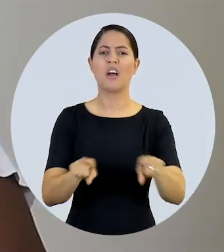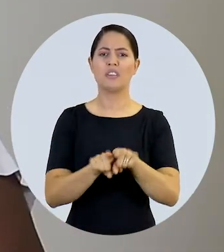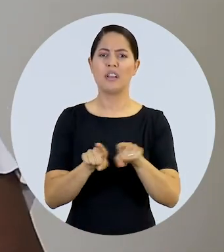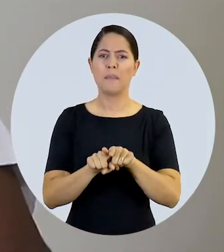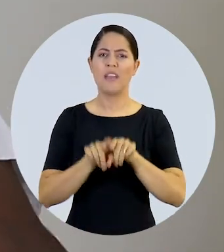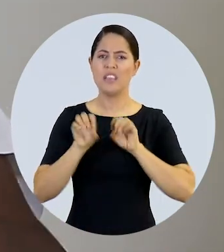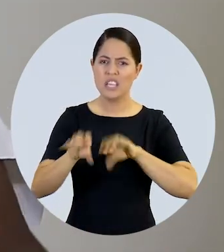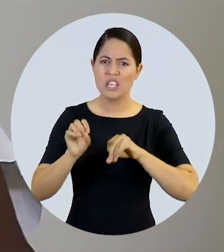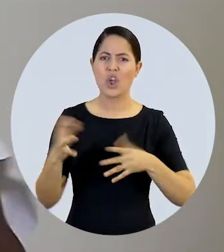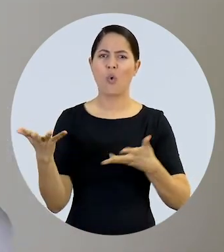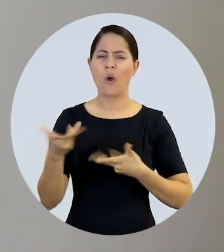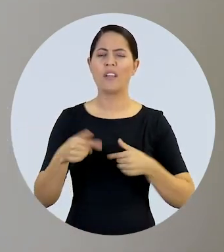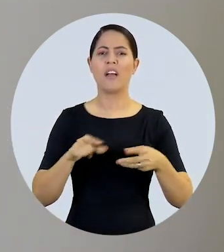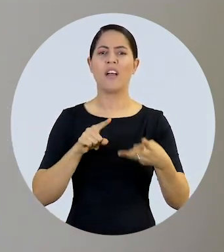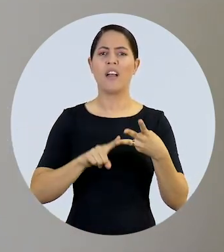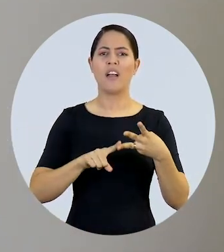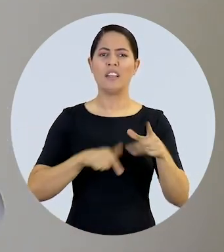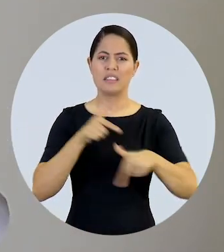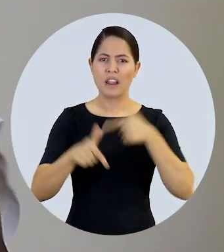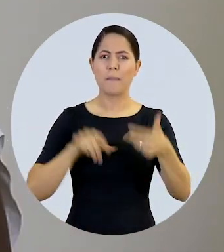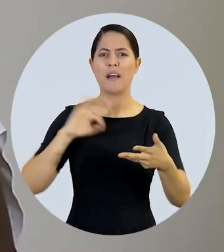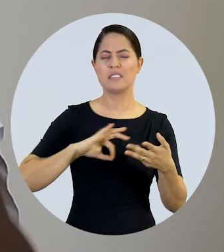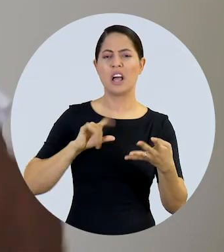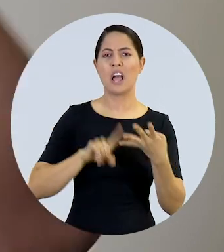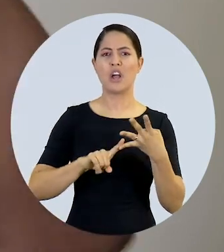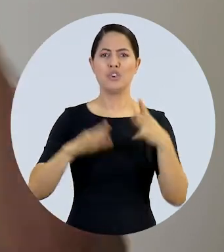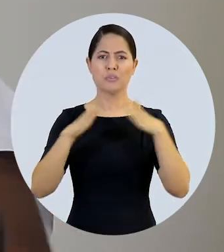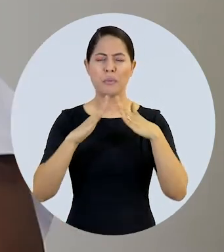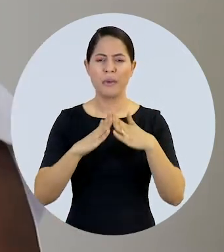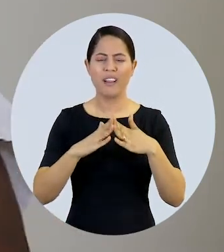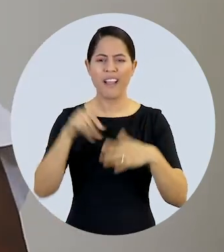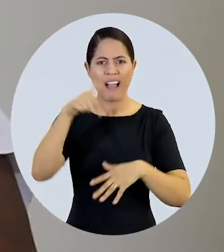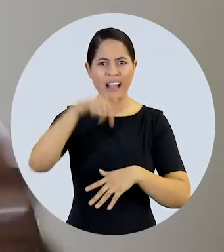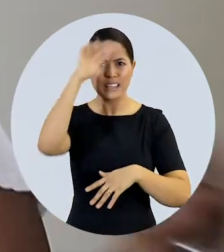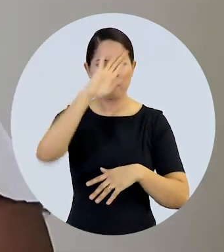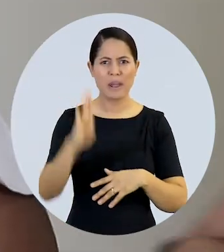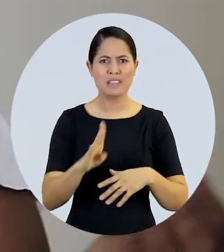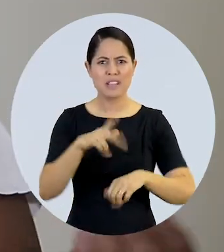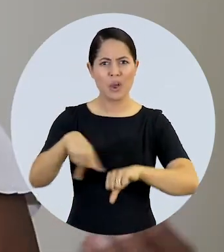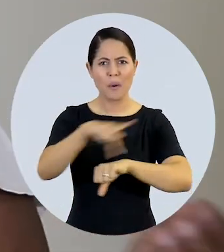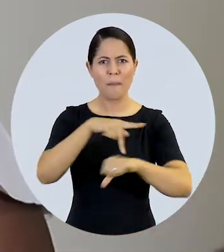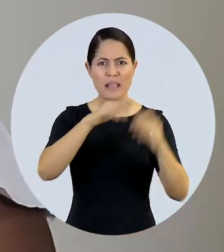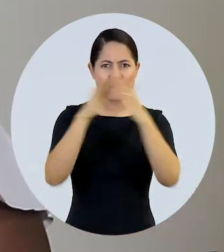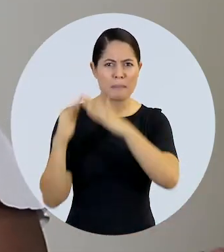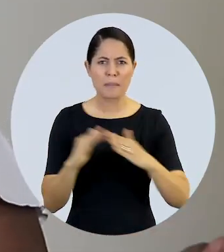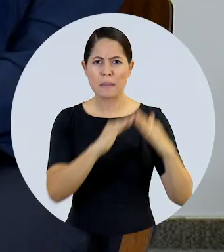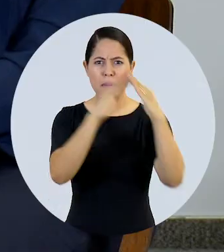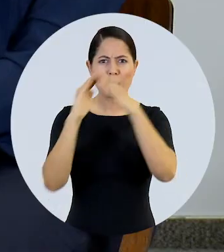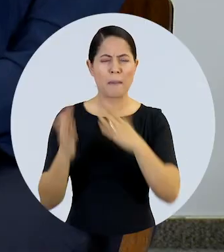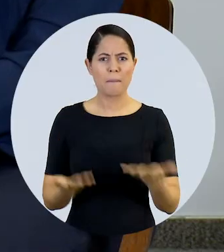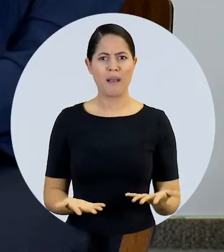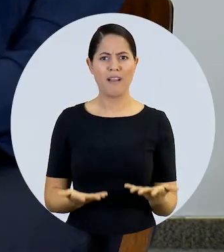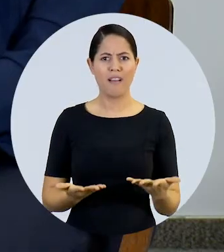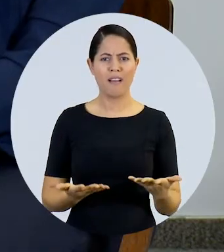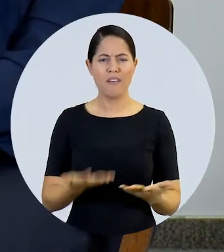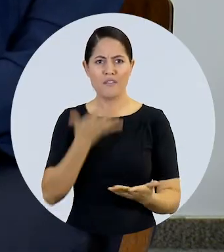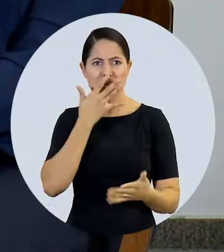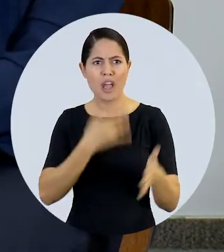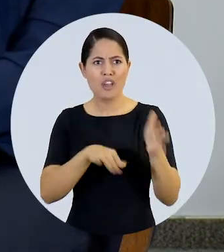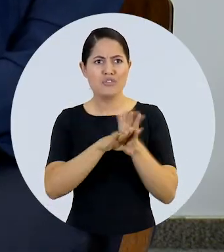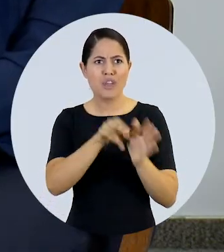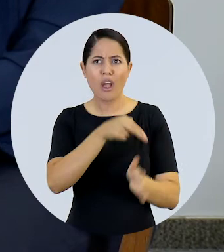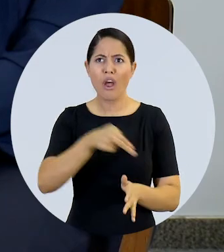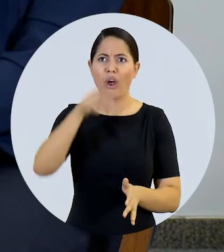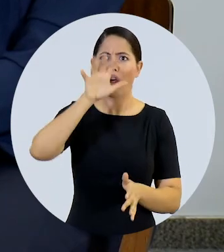de qualidade, políticas públicas de trabalho e renda, de moradia. Nós somos um país de favelados. É vergonhoso você